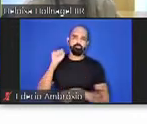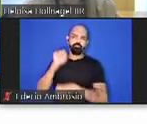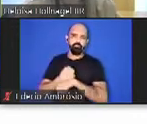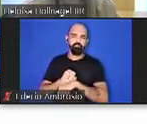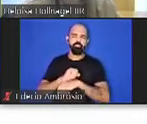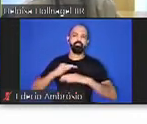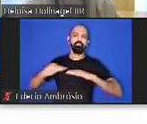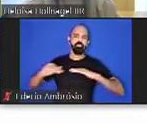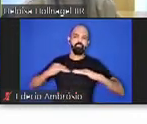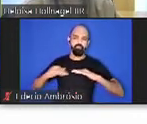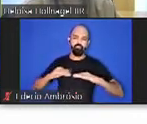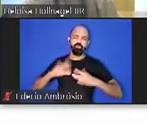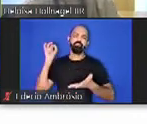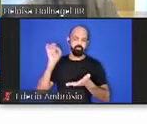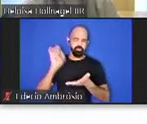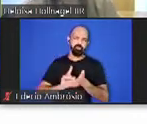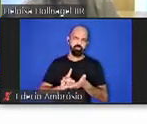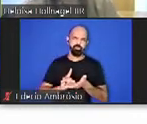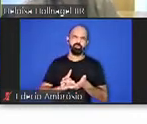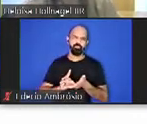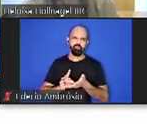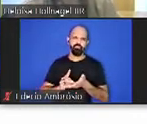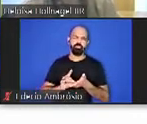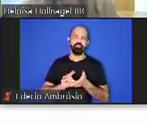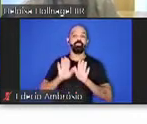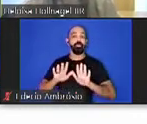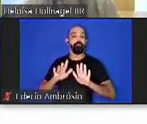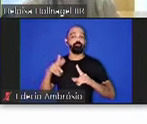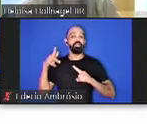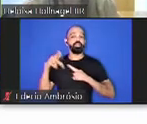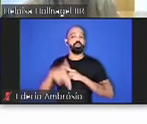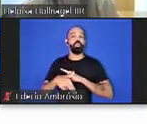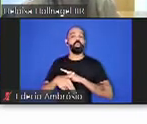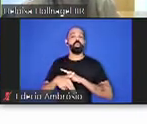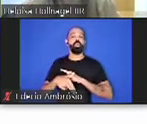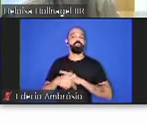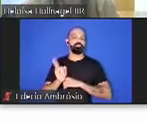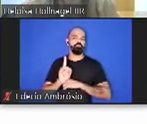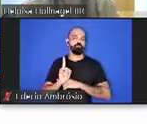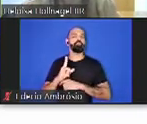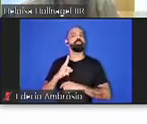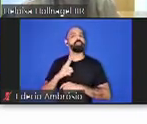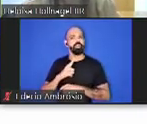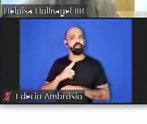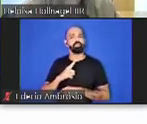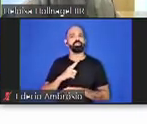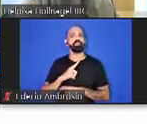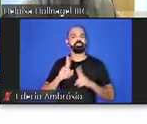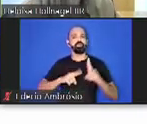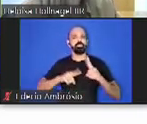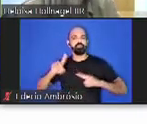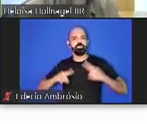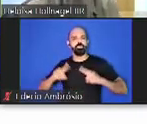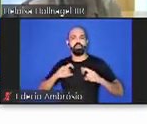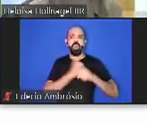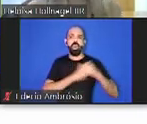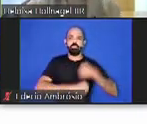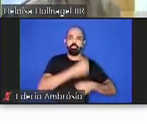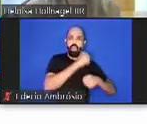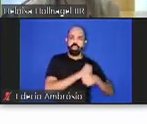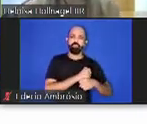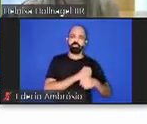mobilidade é fato, mas não impediu totalmente. Então, nós tivemos janelas de indicação no ano passado que